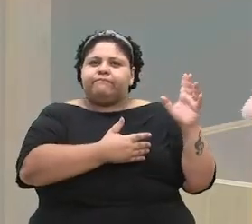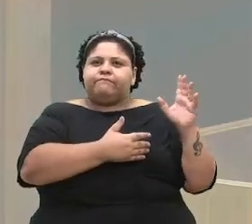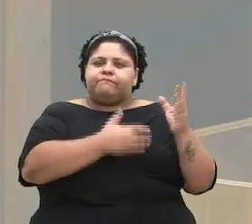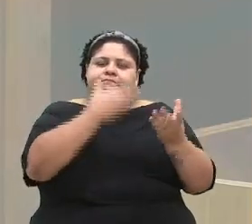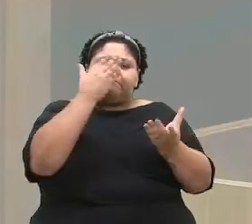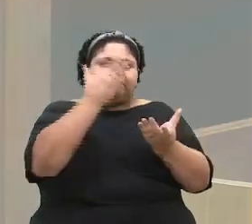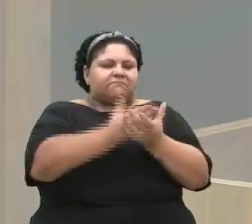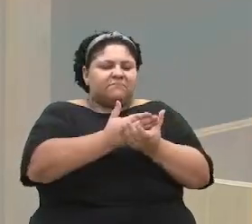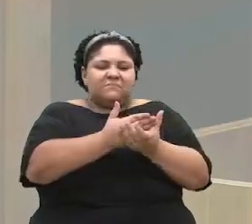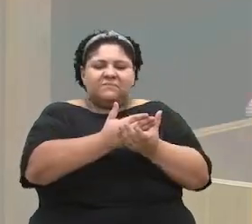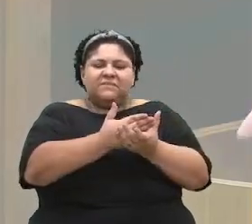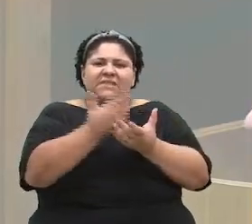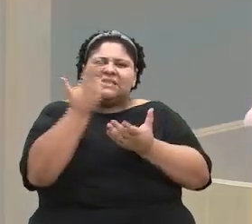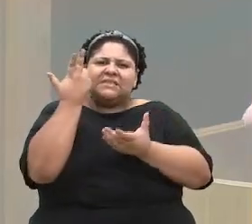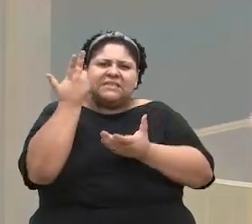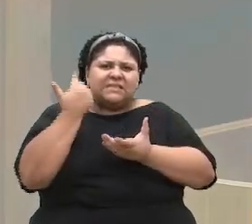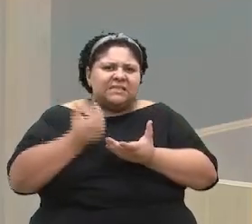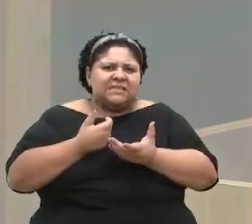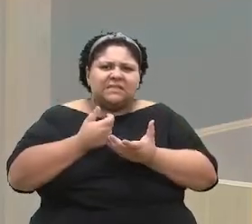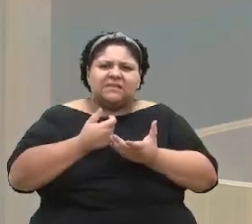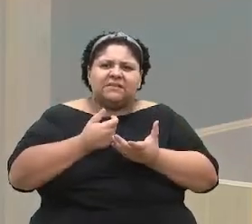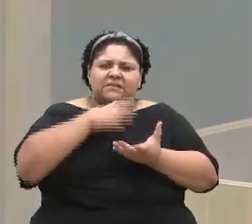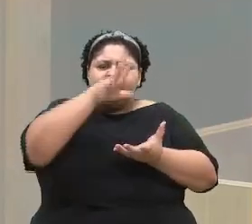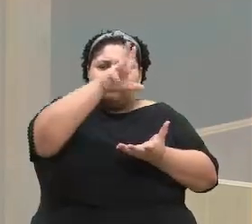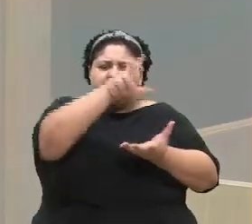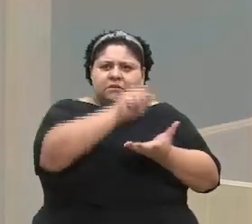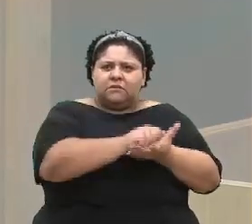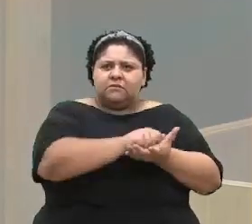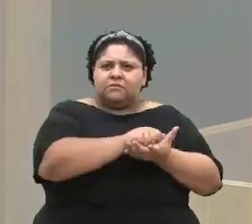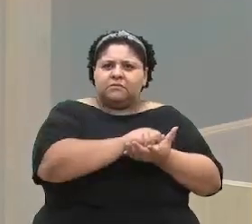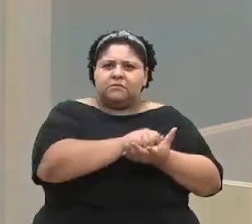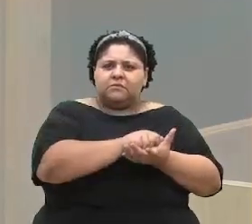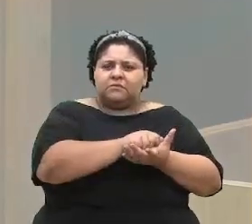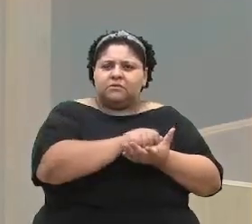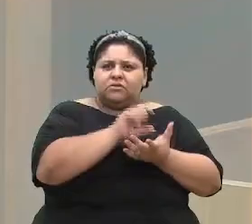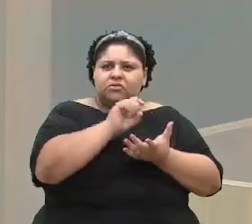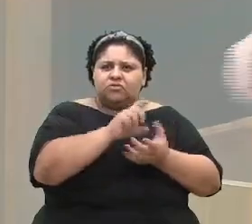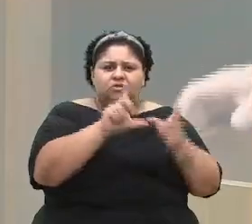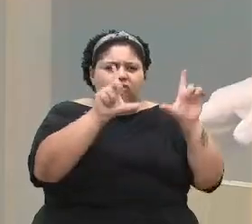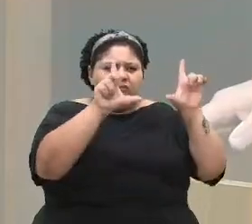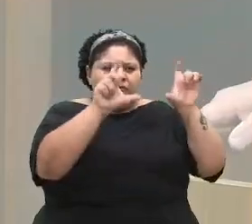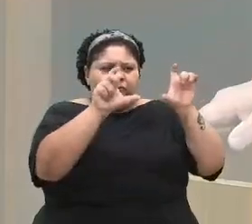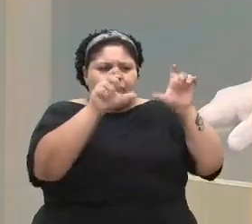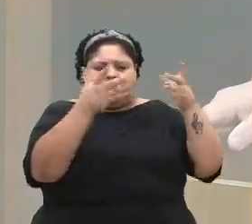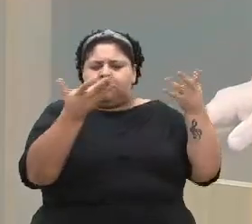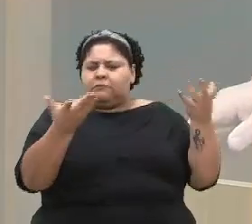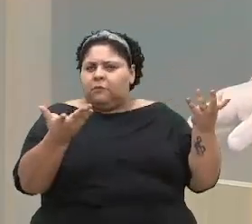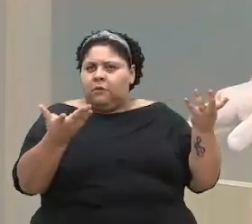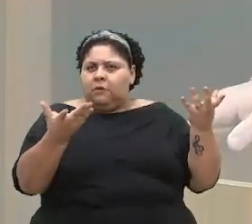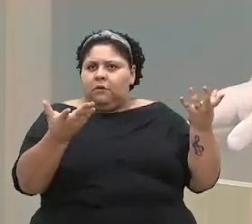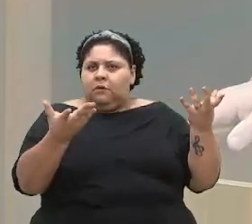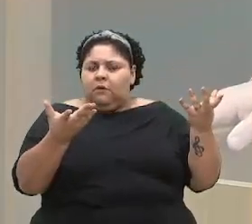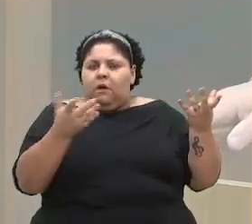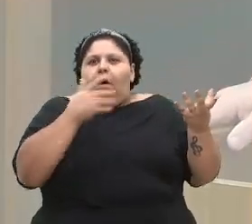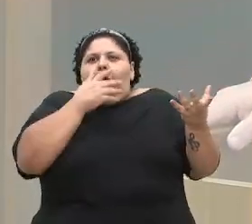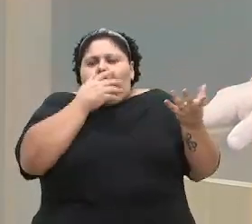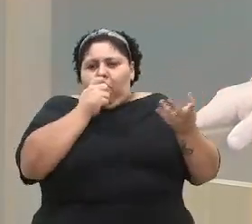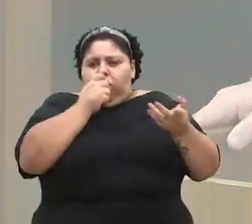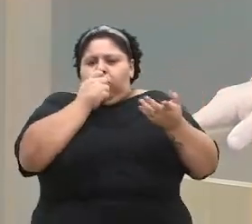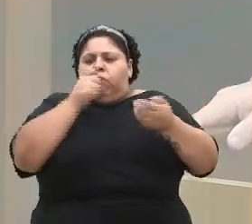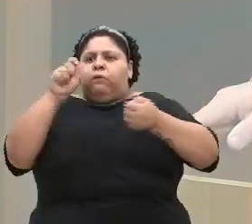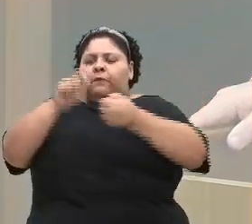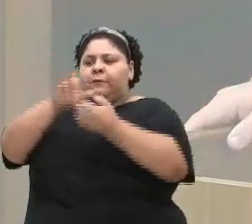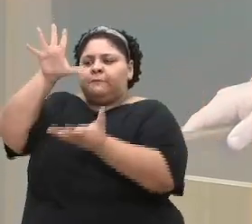procedimento simples de cadastramento, né? Se leva simplesmente as fotos e faz o registro lá daquela área com o interesse